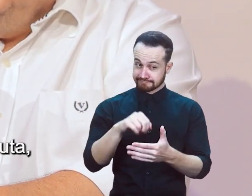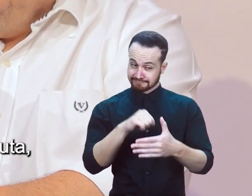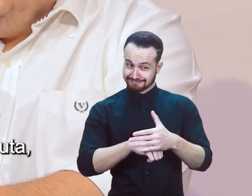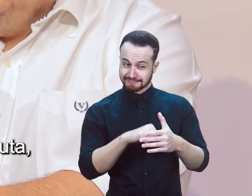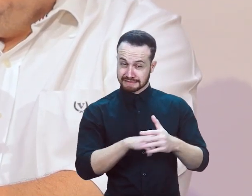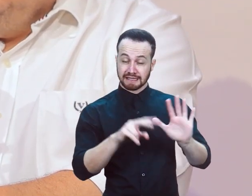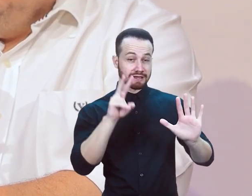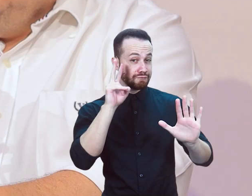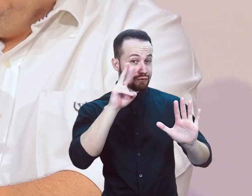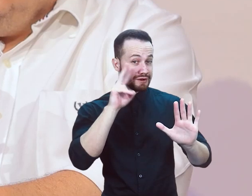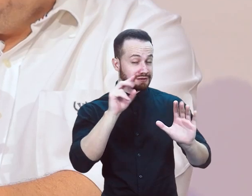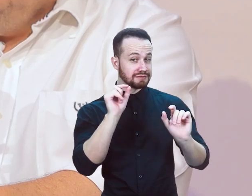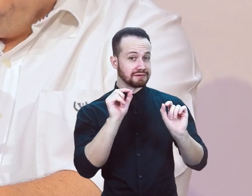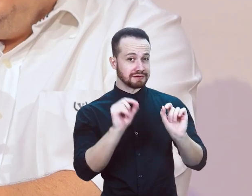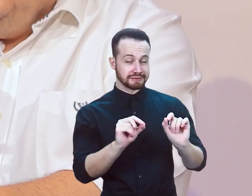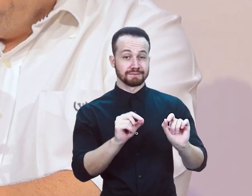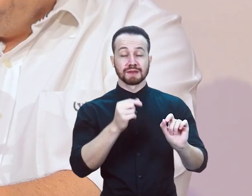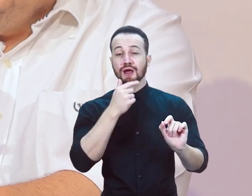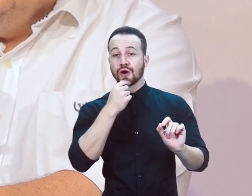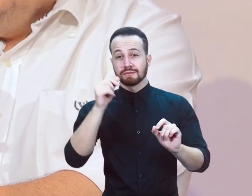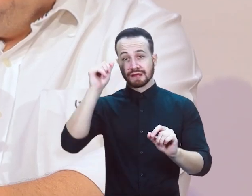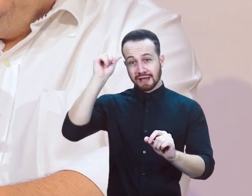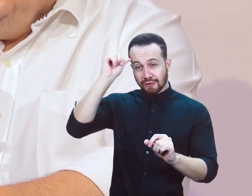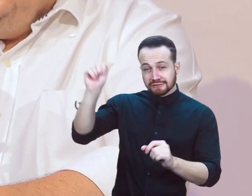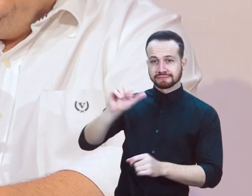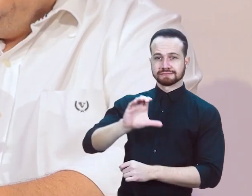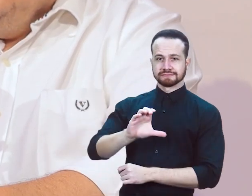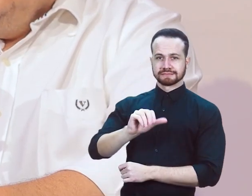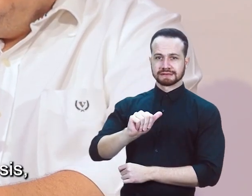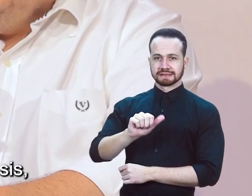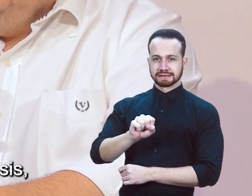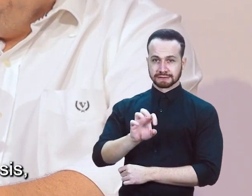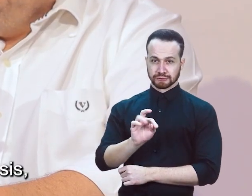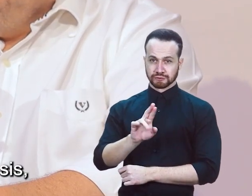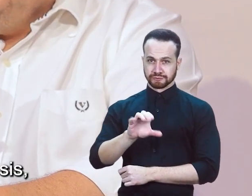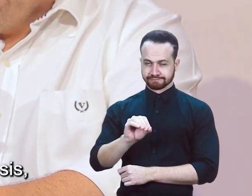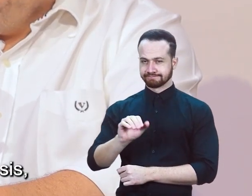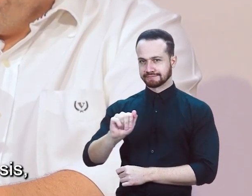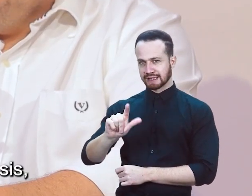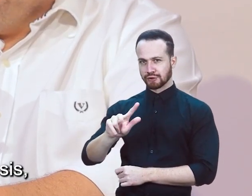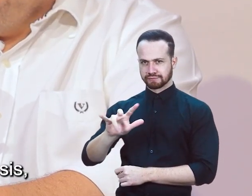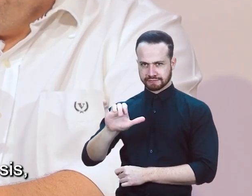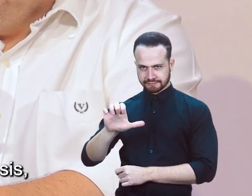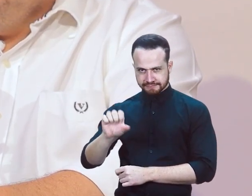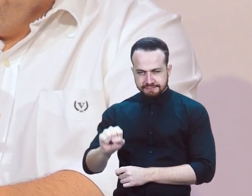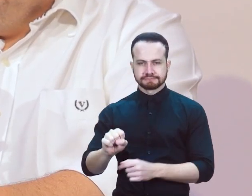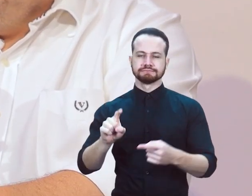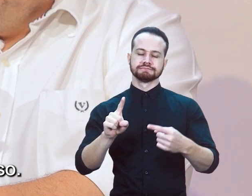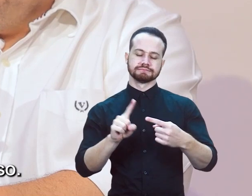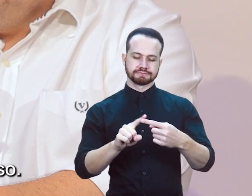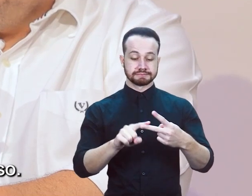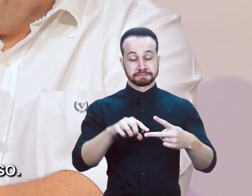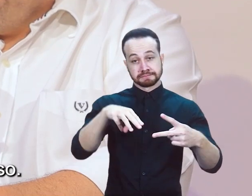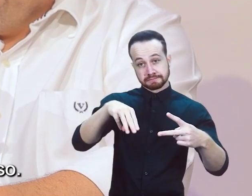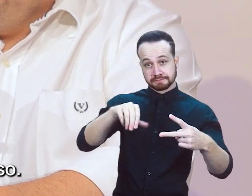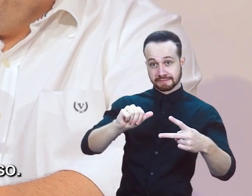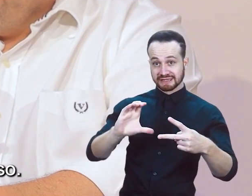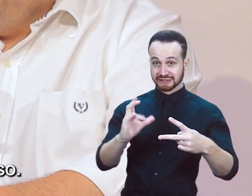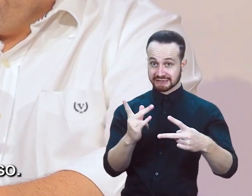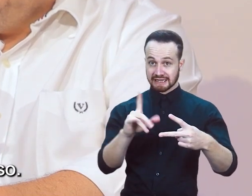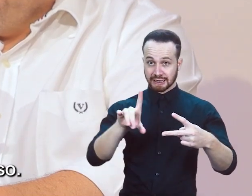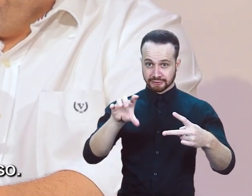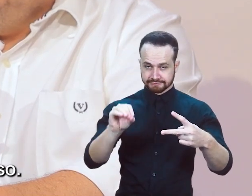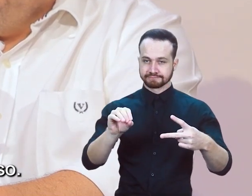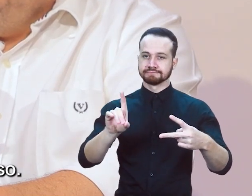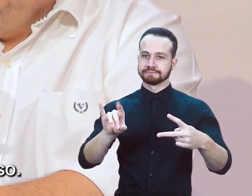luta. Eu vou lembrar aqui de Castro Alves, né, eu acho que o Machado de Assis, de uma certa forma, teve